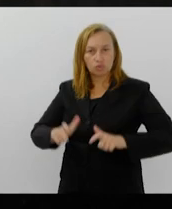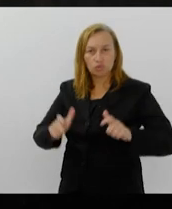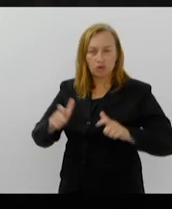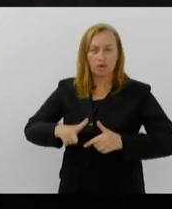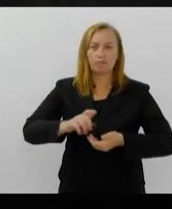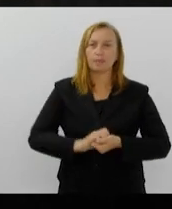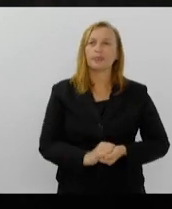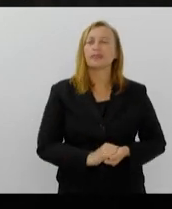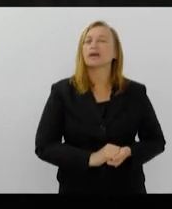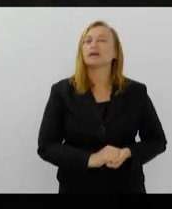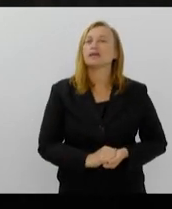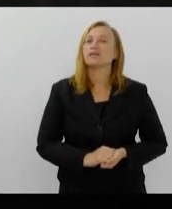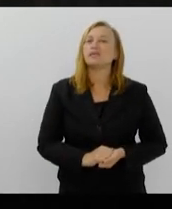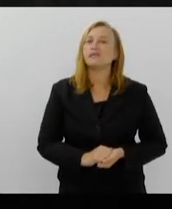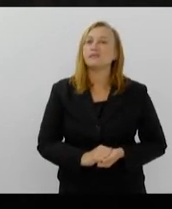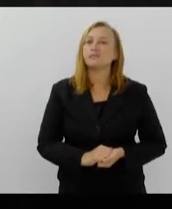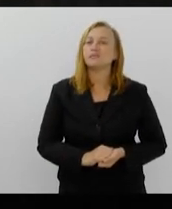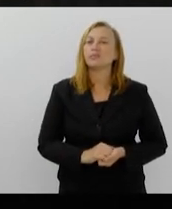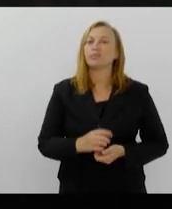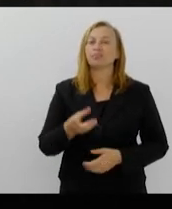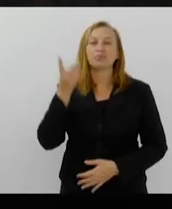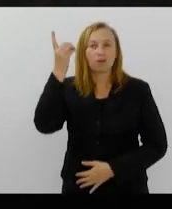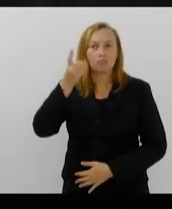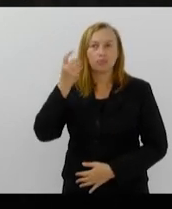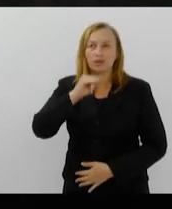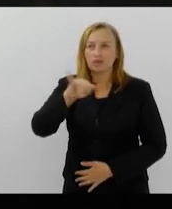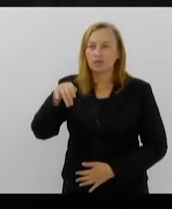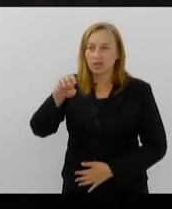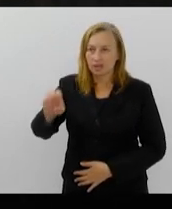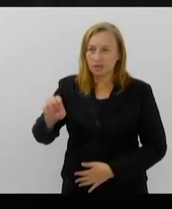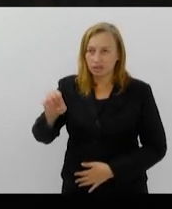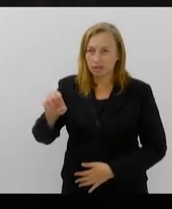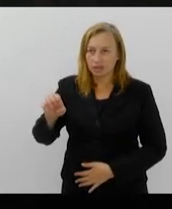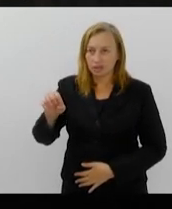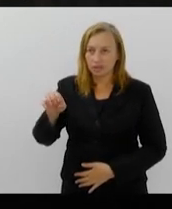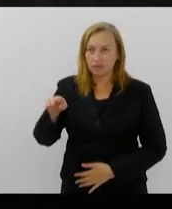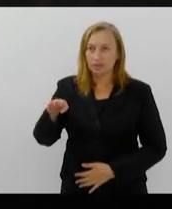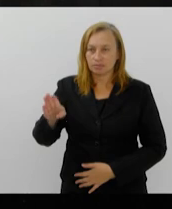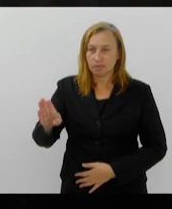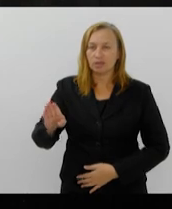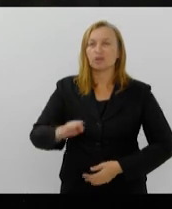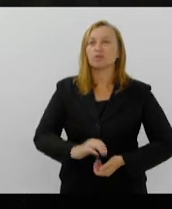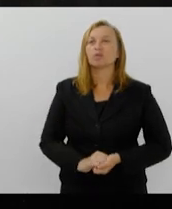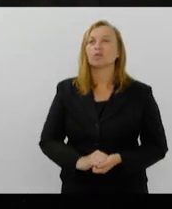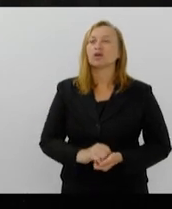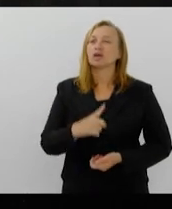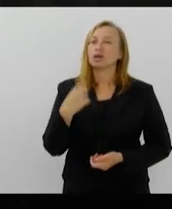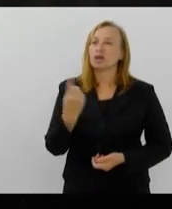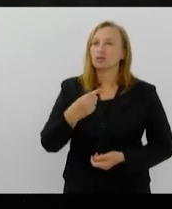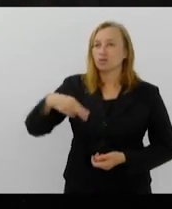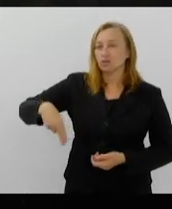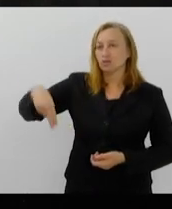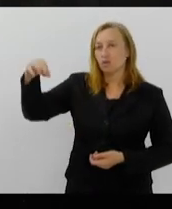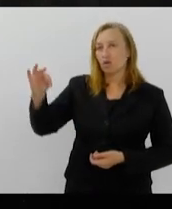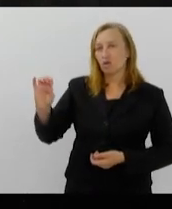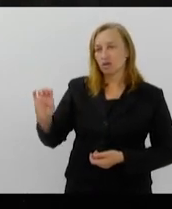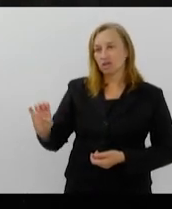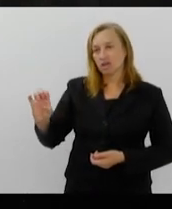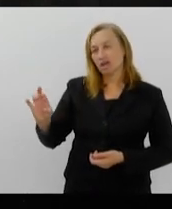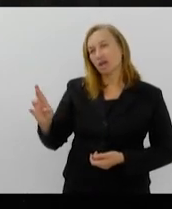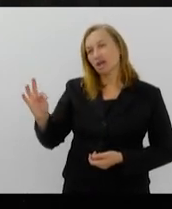nosso Jair Bittencourt, que é lá do nosso norte-noroeste